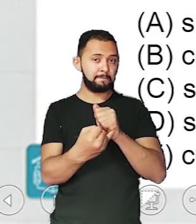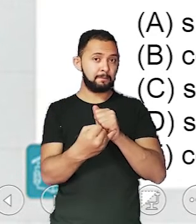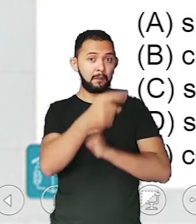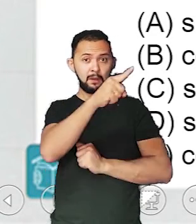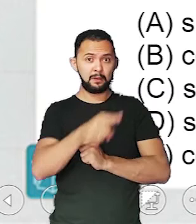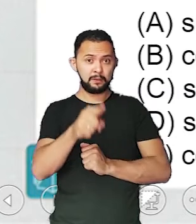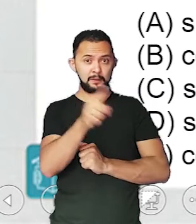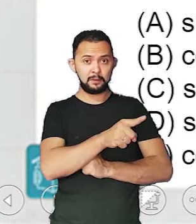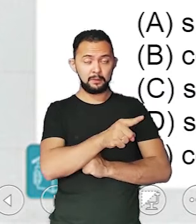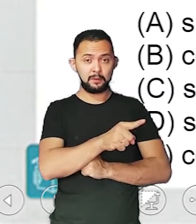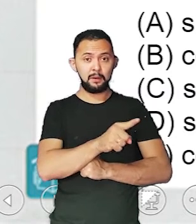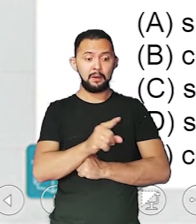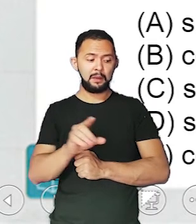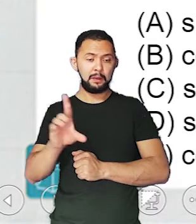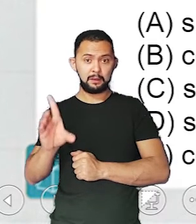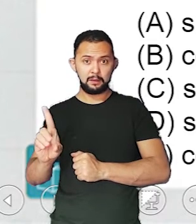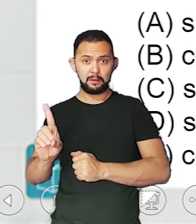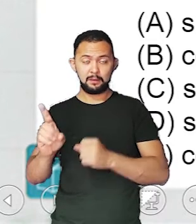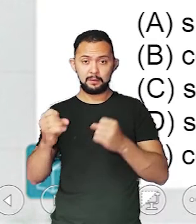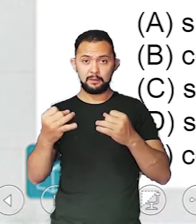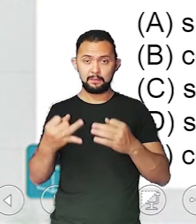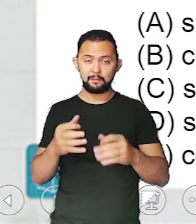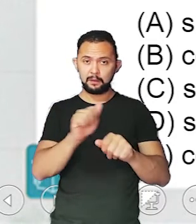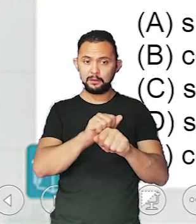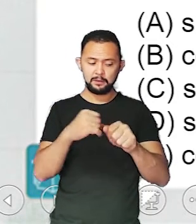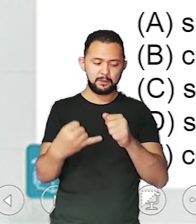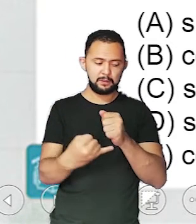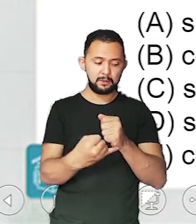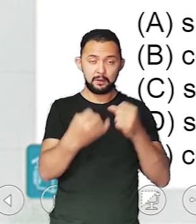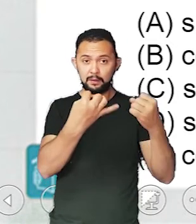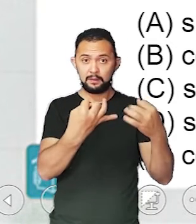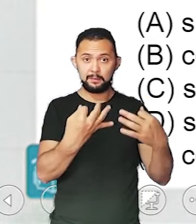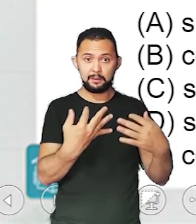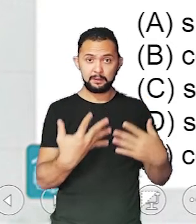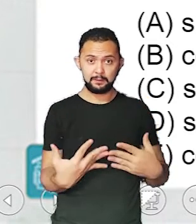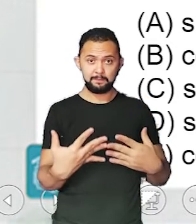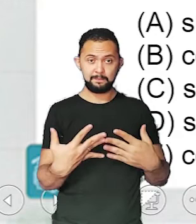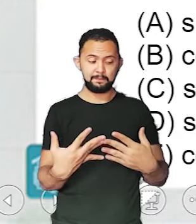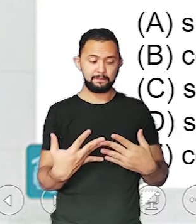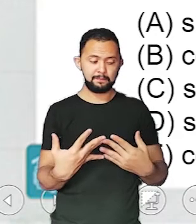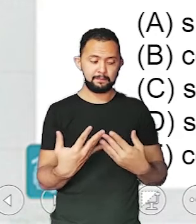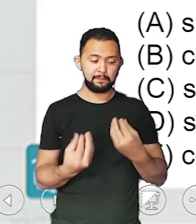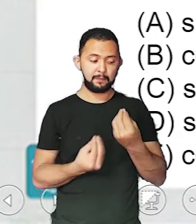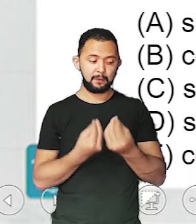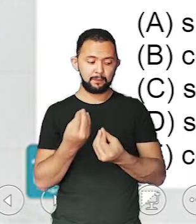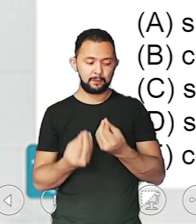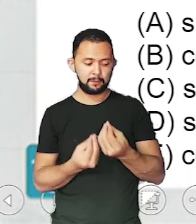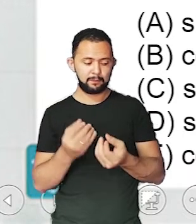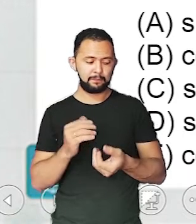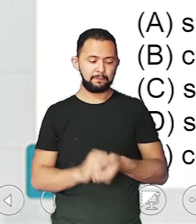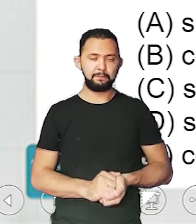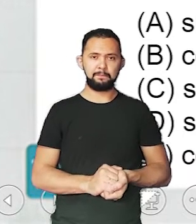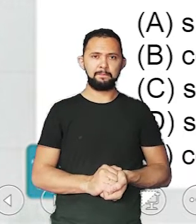letra D está dizendo que é explicativa, né? Aí ele diz, cujos termos introdutórios atuam como, né, pronomes relativos, enfim,